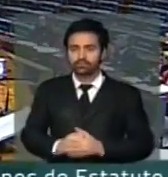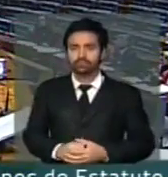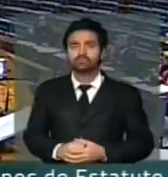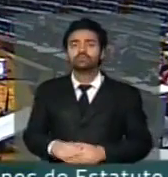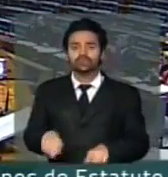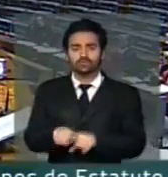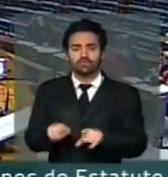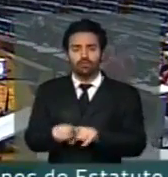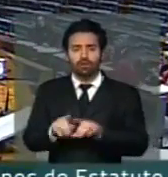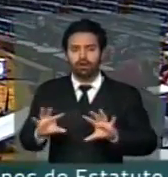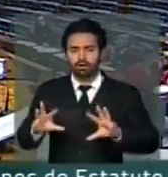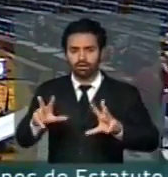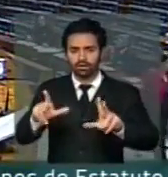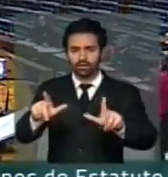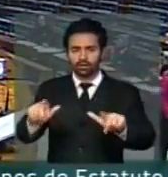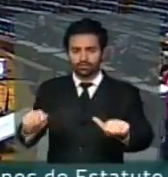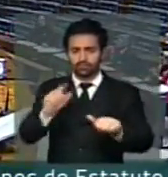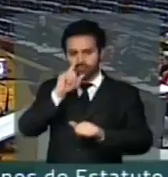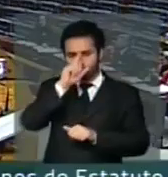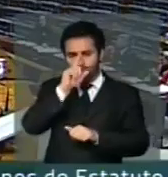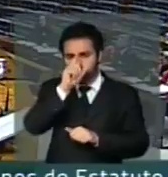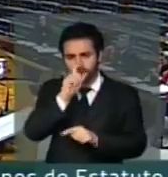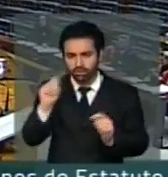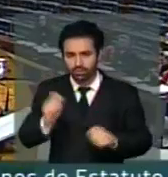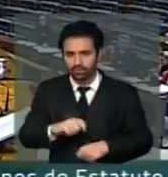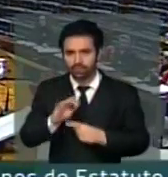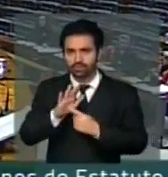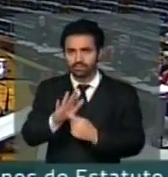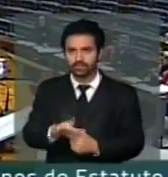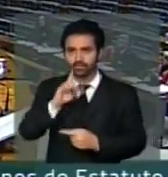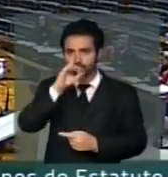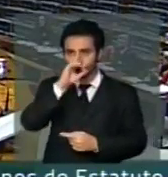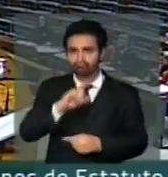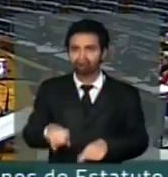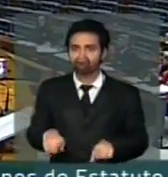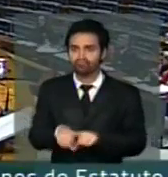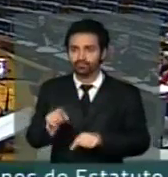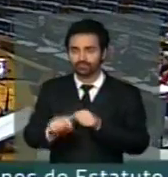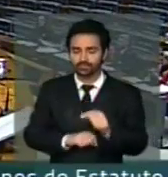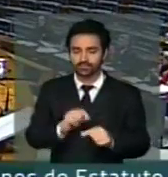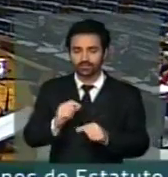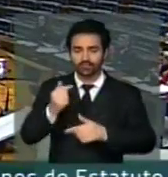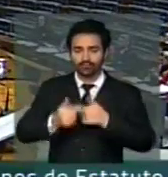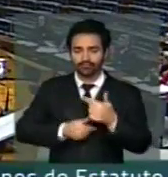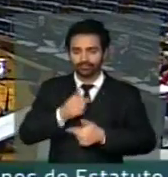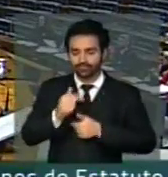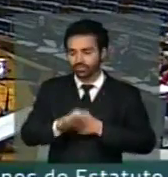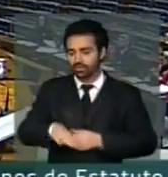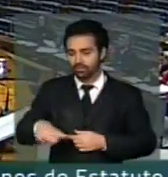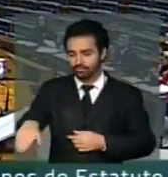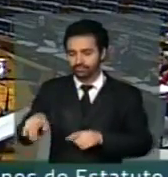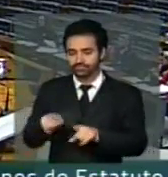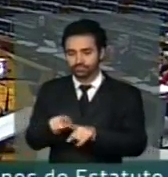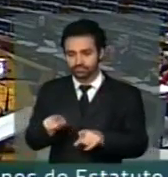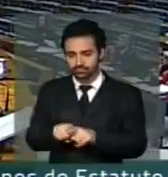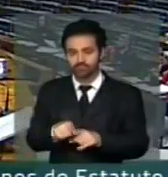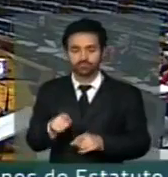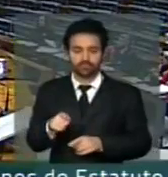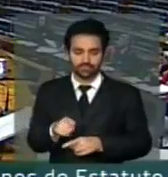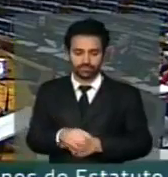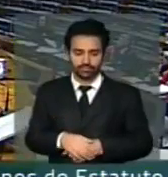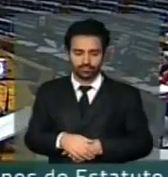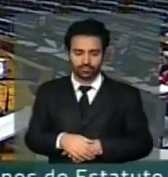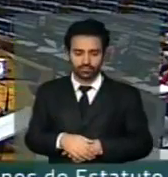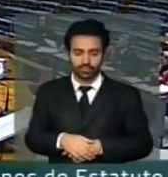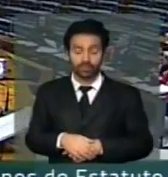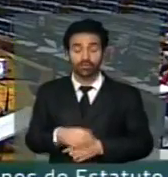de todos esses riscos, pode-se destacar os riscos do trabalho infantil e da exploração da prostituição de crianças. Ademais,